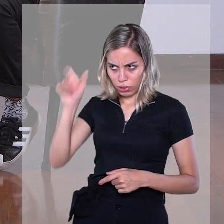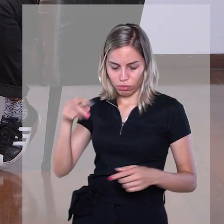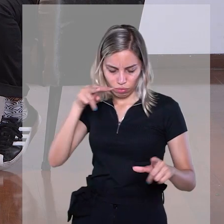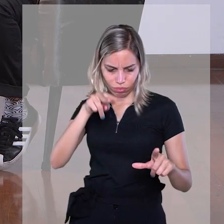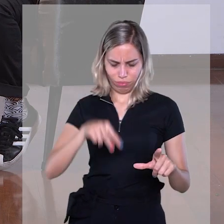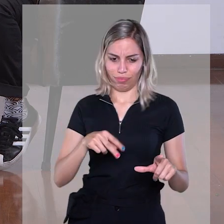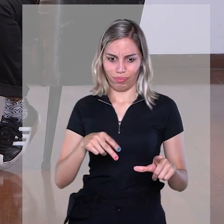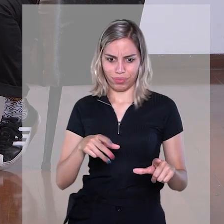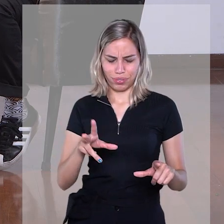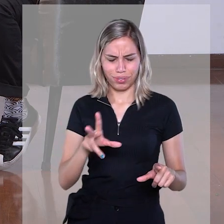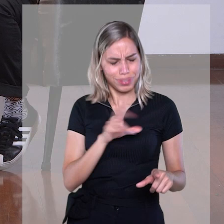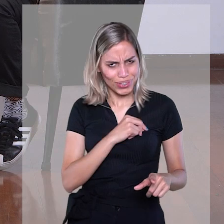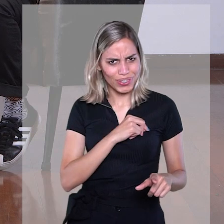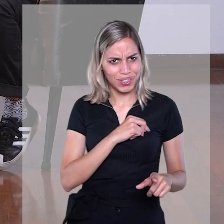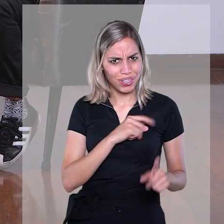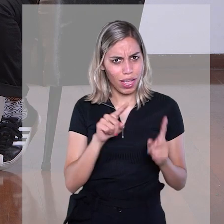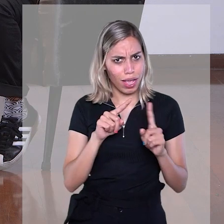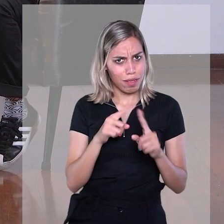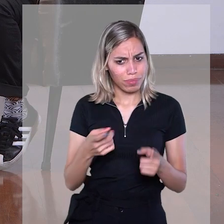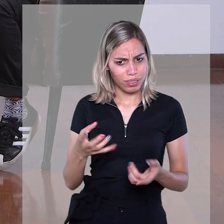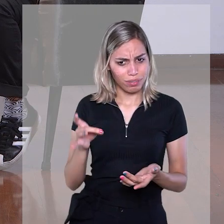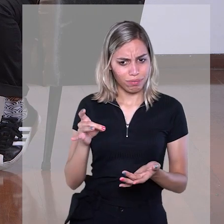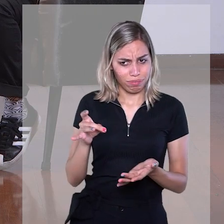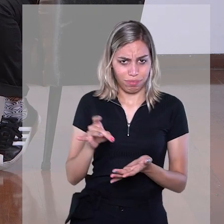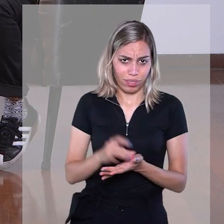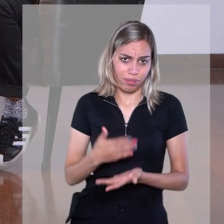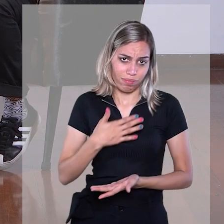em que ele instaura um campo